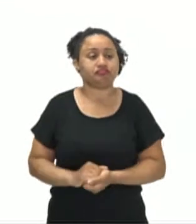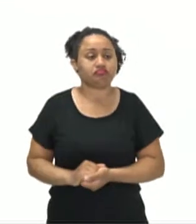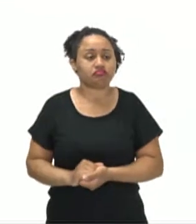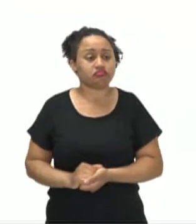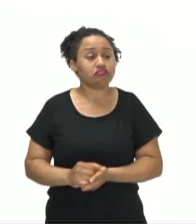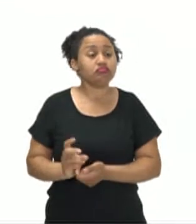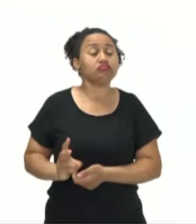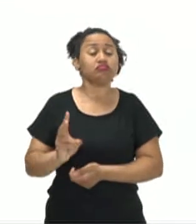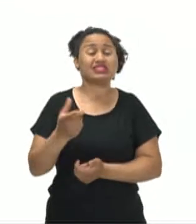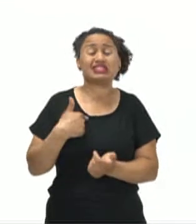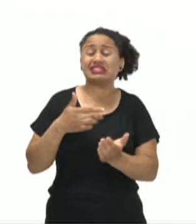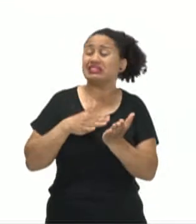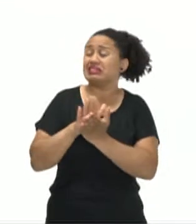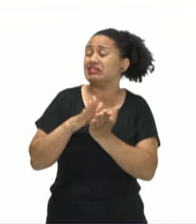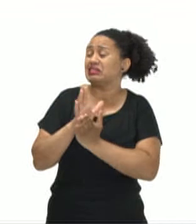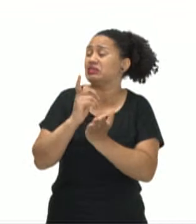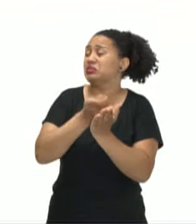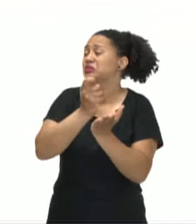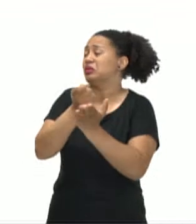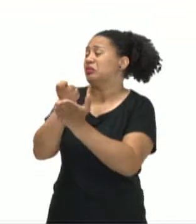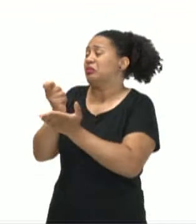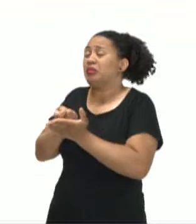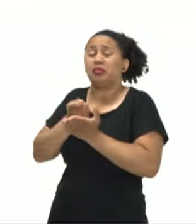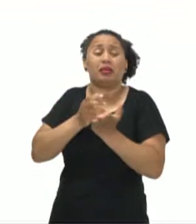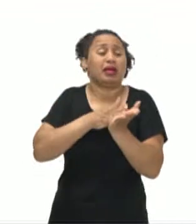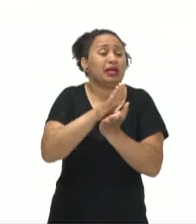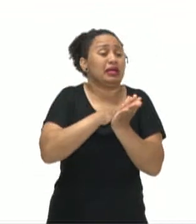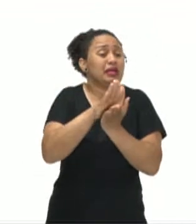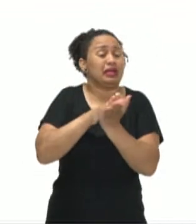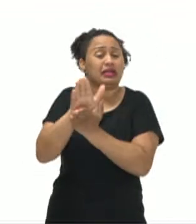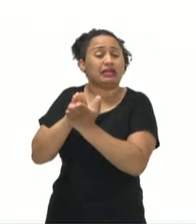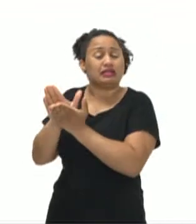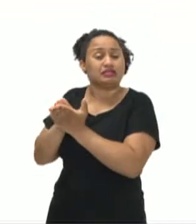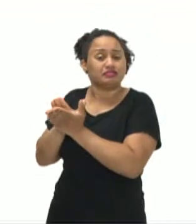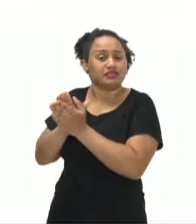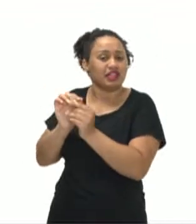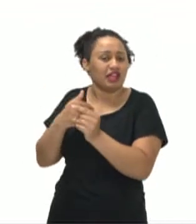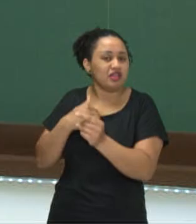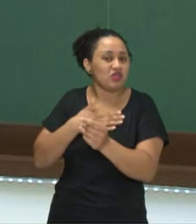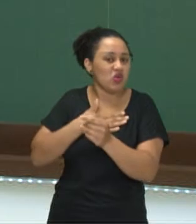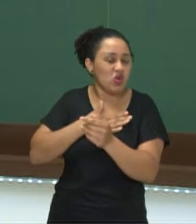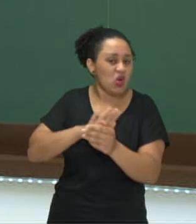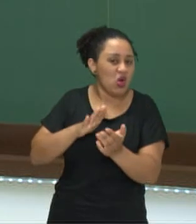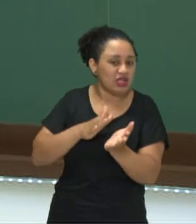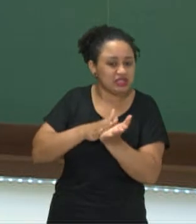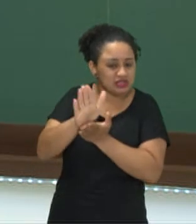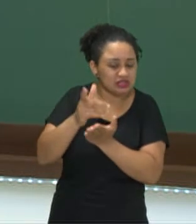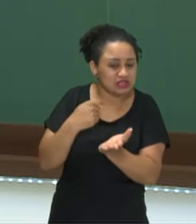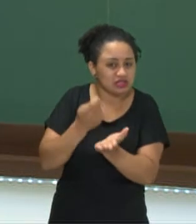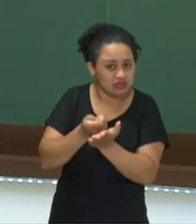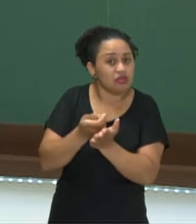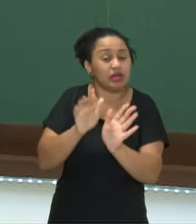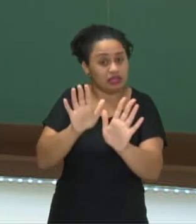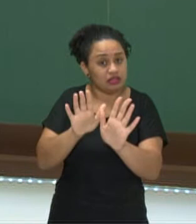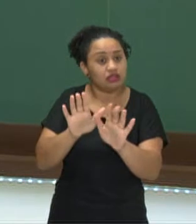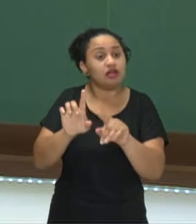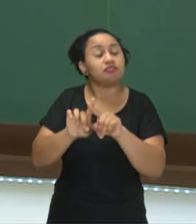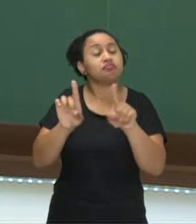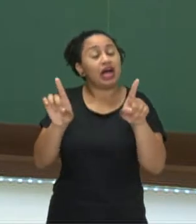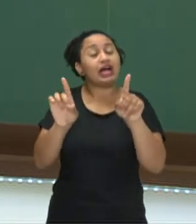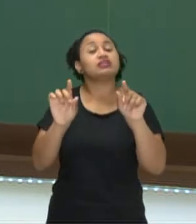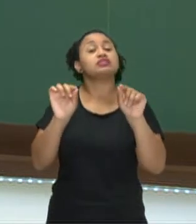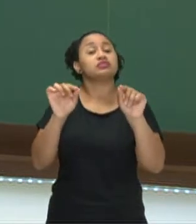foi consumista compulsiva. Quem não gosta de consumir joga a primeira pedra, porém a gente tem que começar a